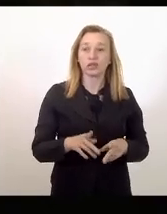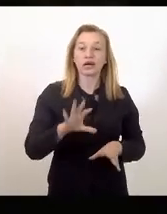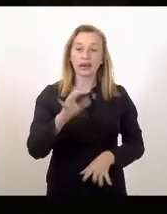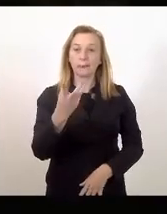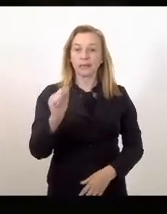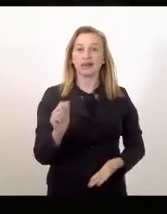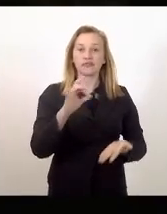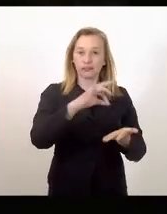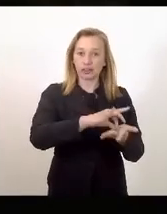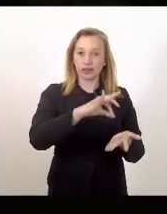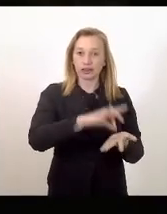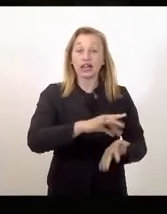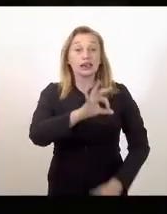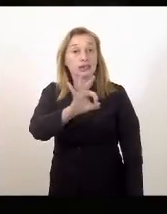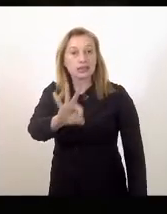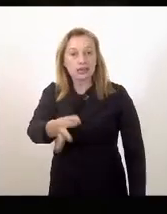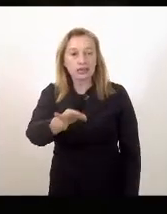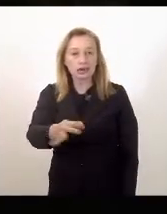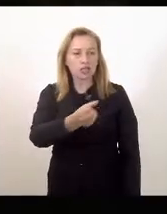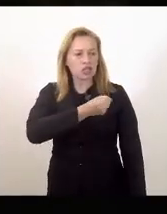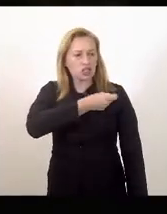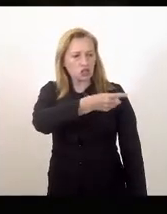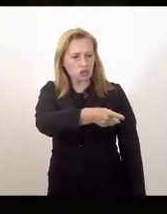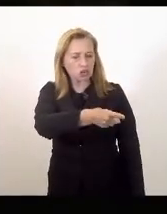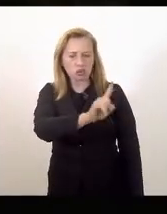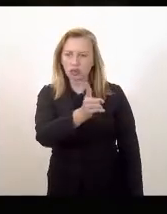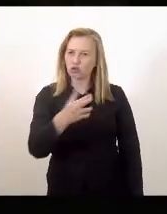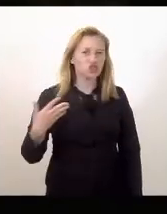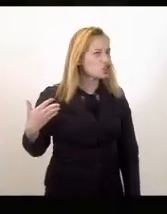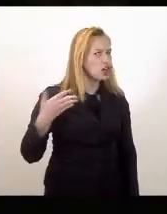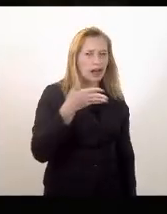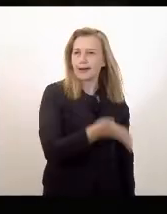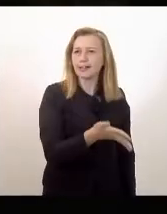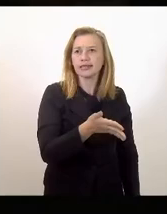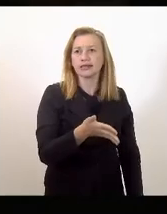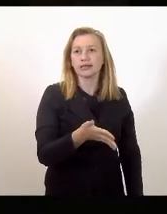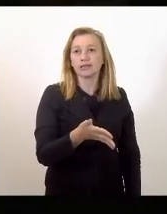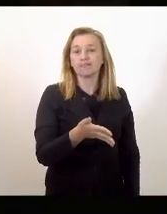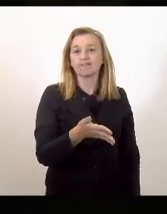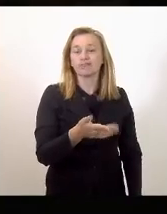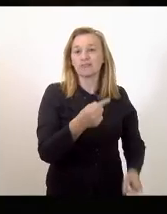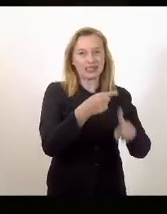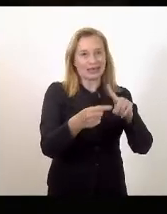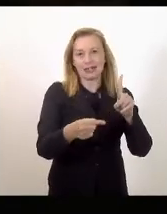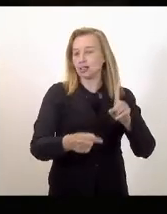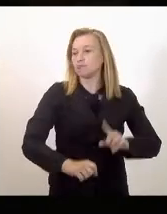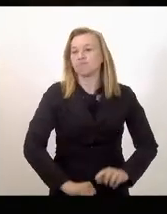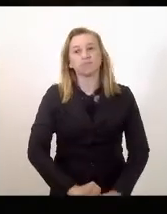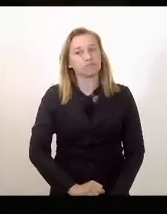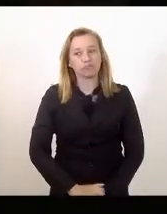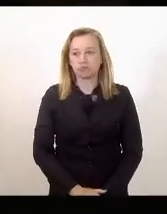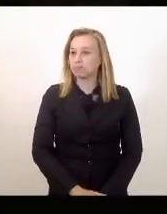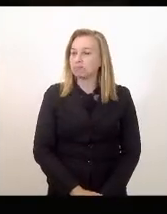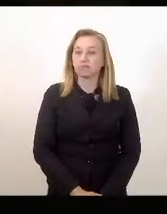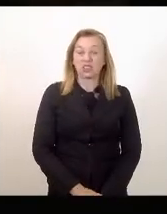certamente este número não chegaria sequer à metade.